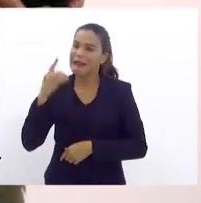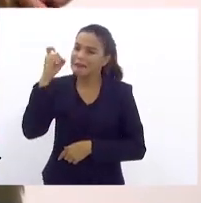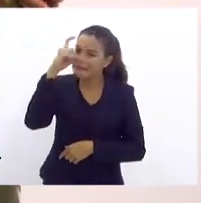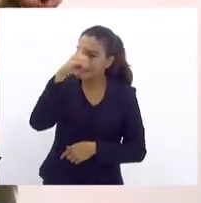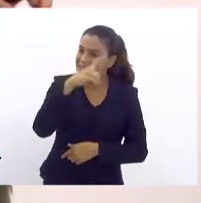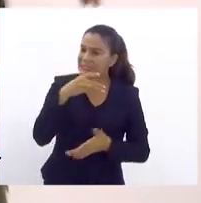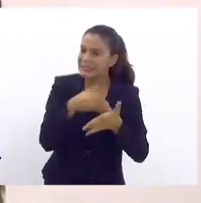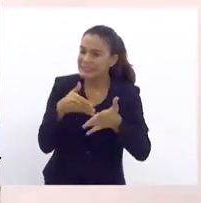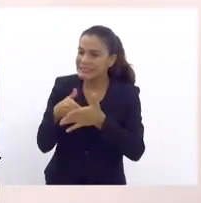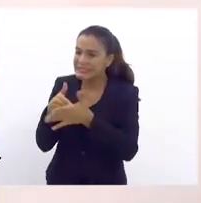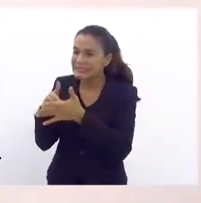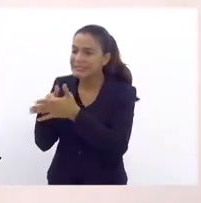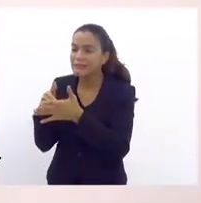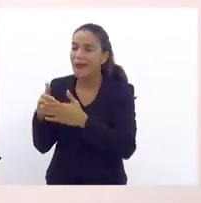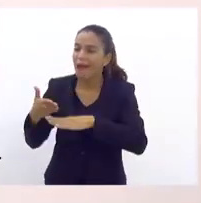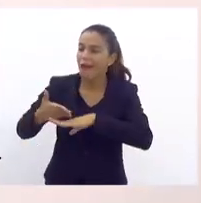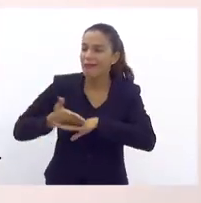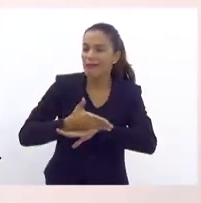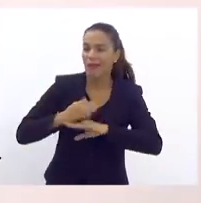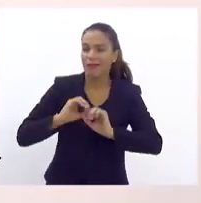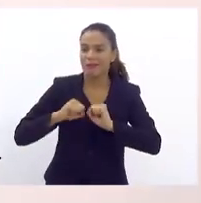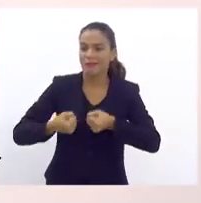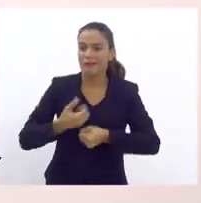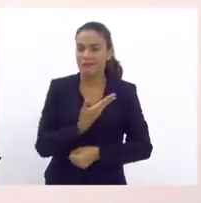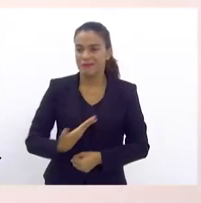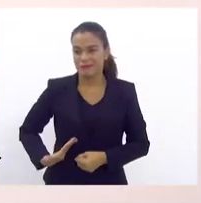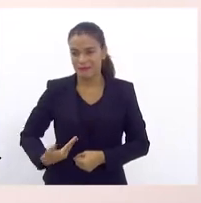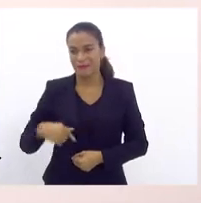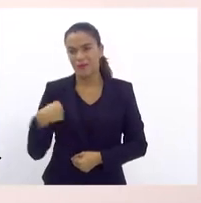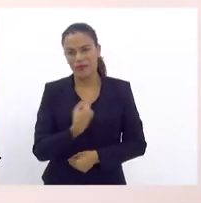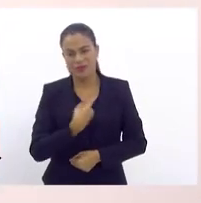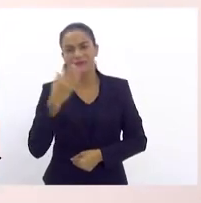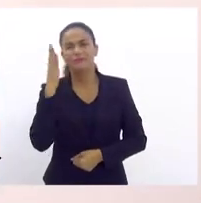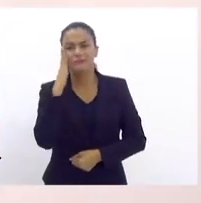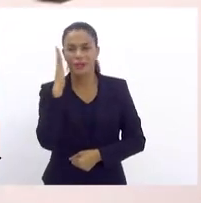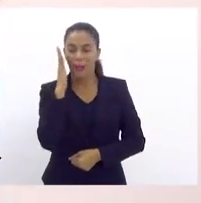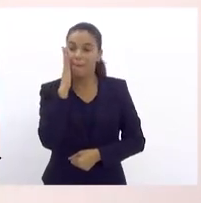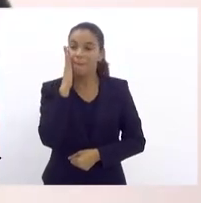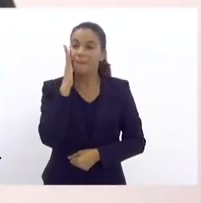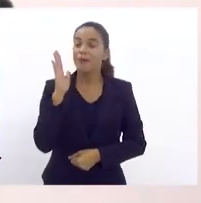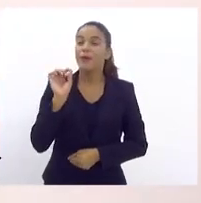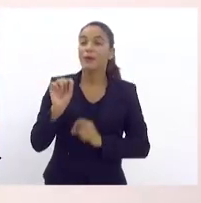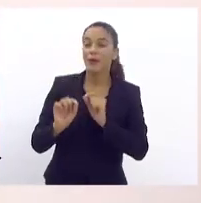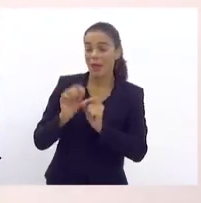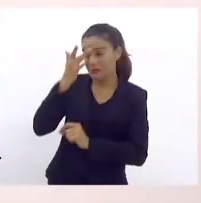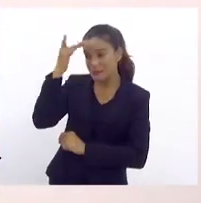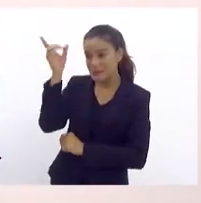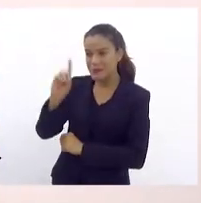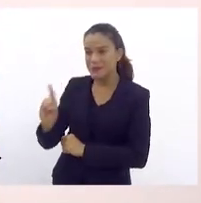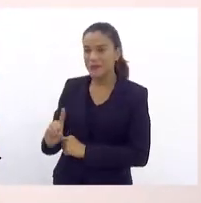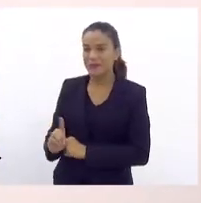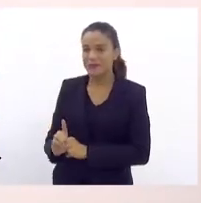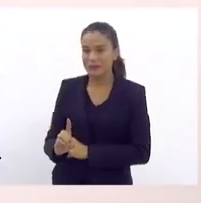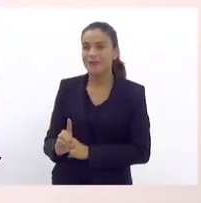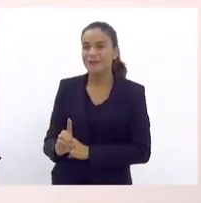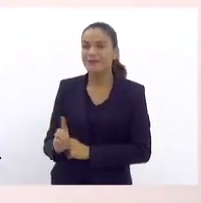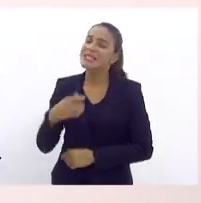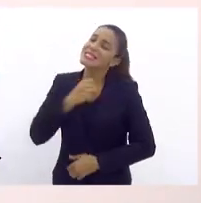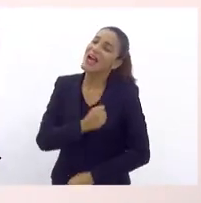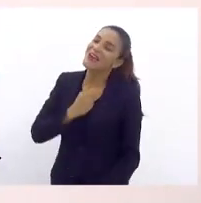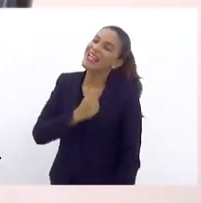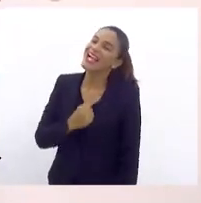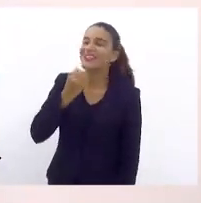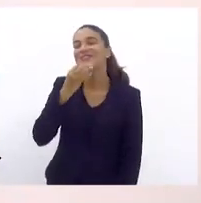até do próprio acesso a Defensoria Pública a gente sabe que é grande parte das pessoas com deficiências elas